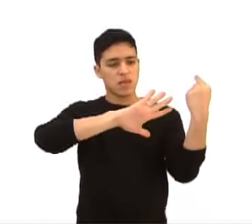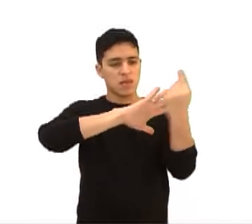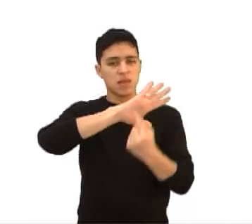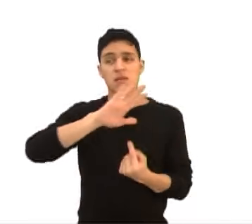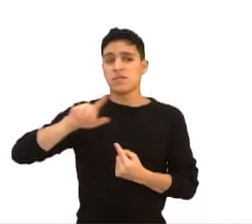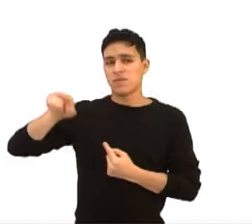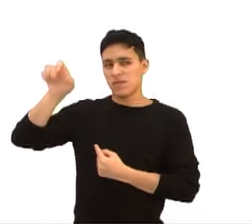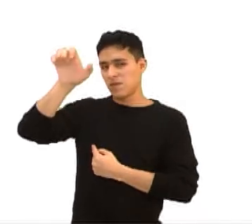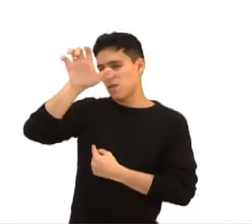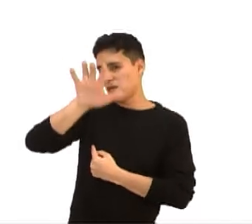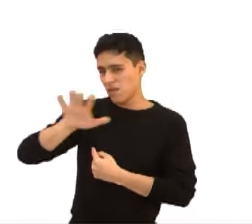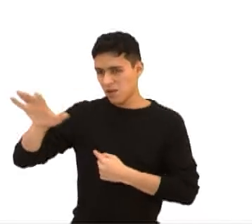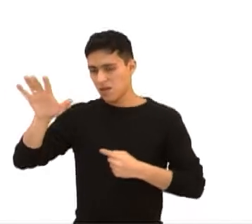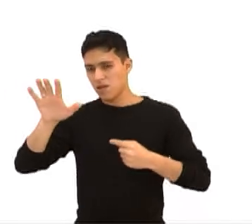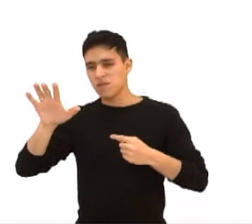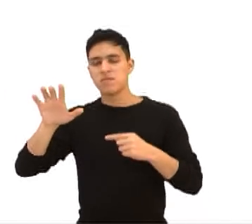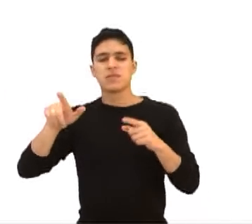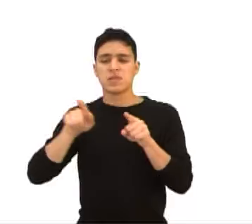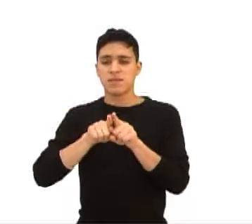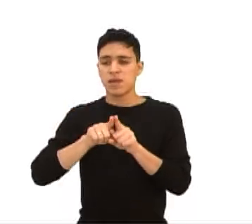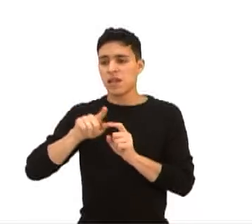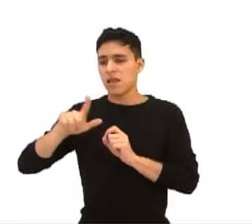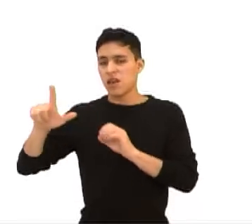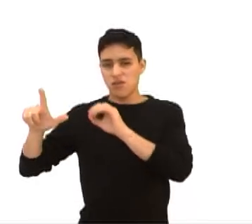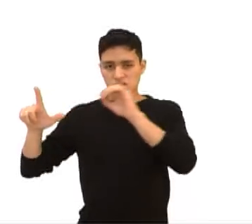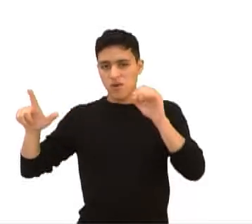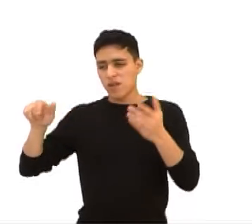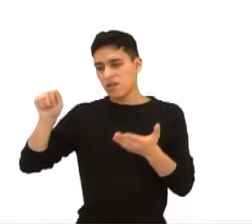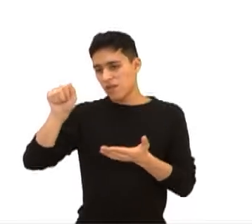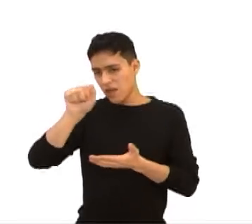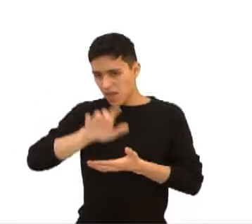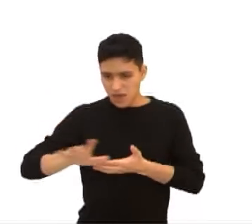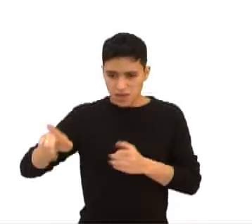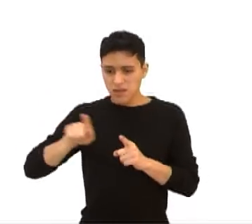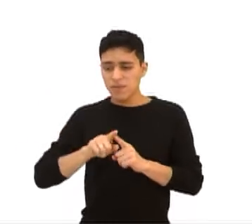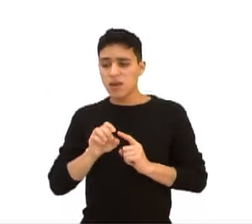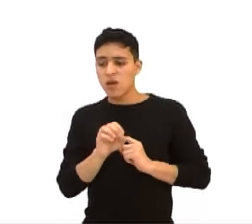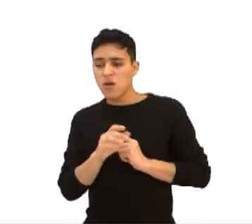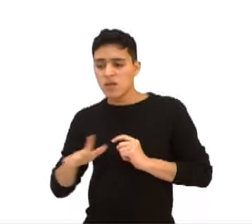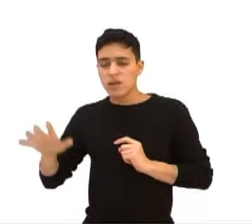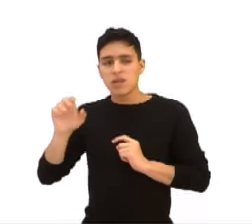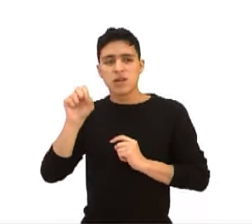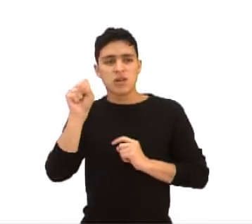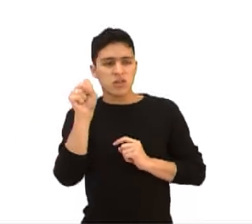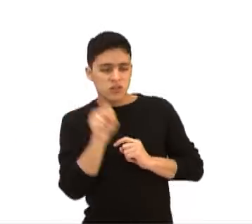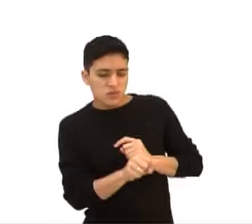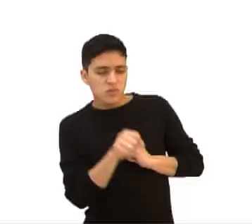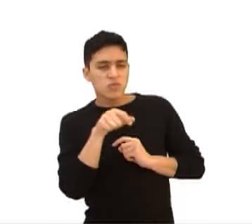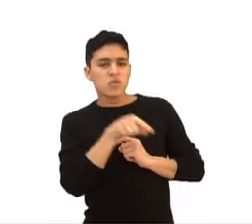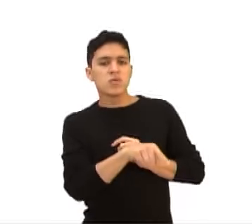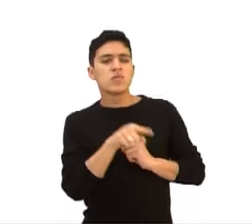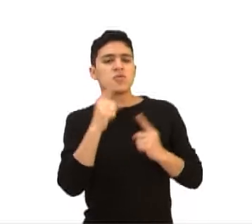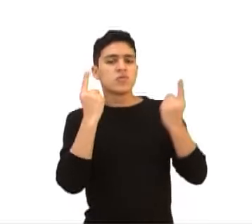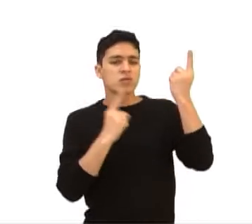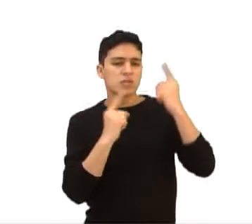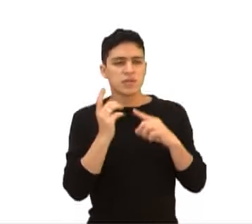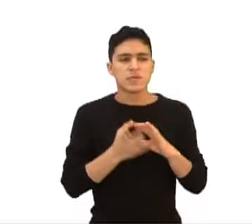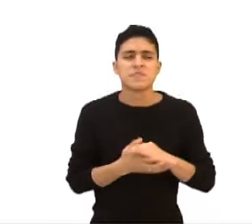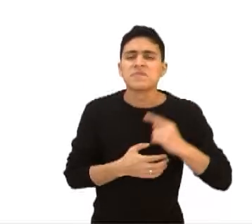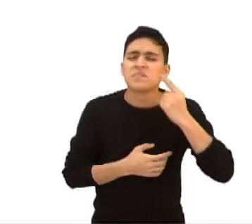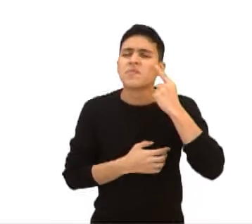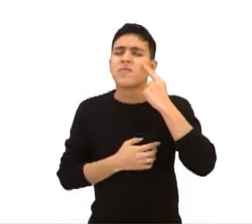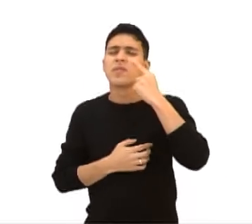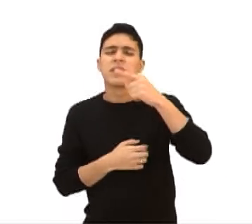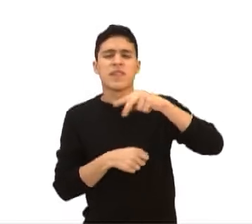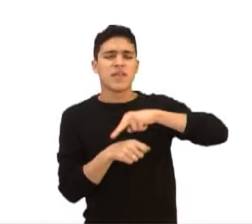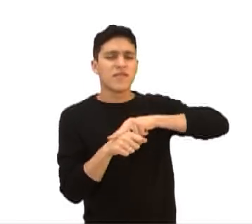nas porções oeste e leste da Ásia e partes da Oceania e sul do Chile. Observe que nesse mapa aqui nós temos algumas áreas